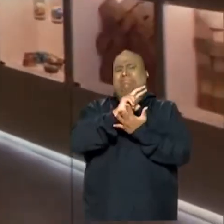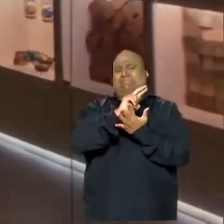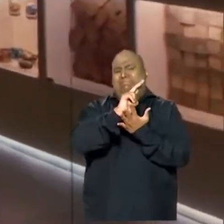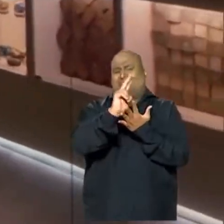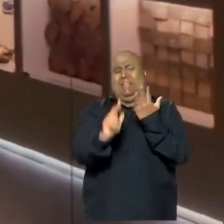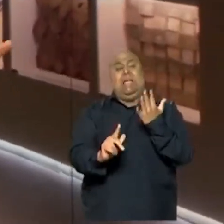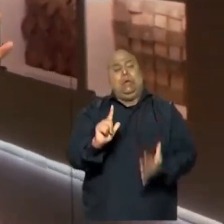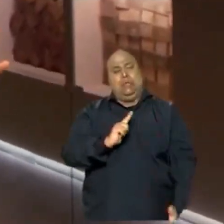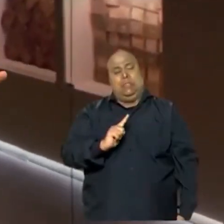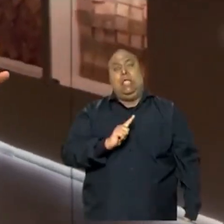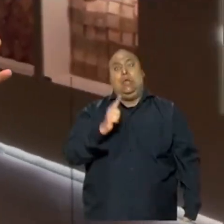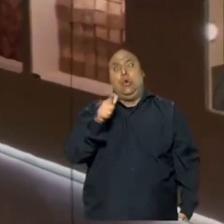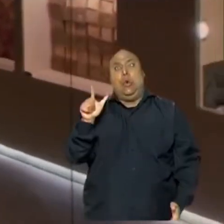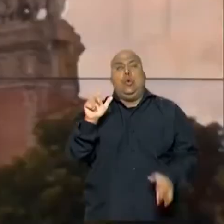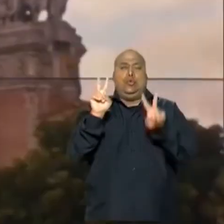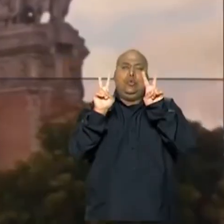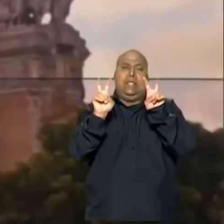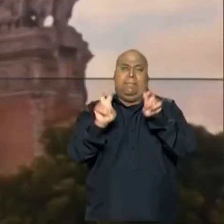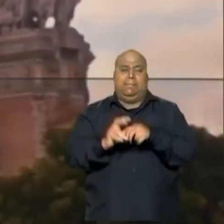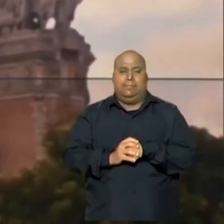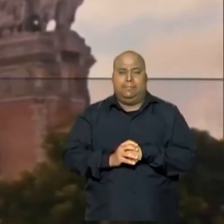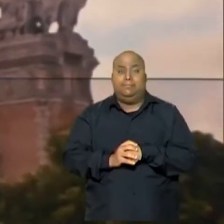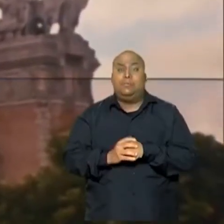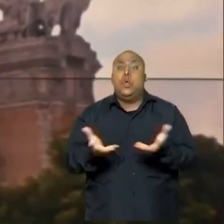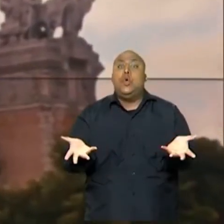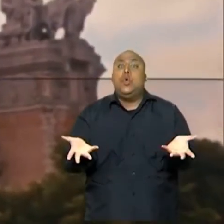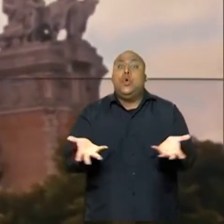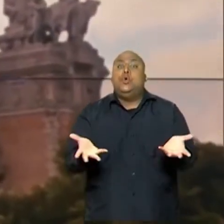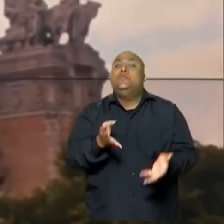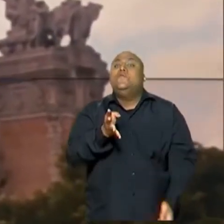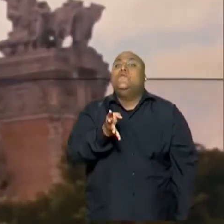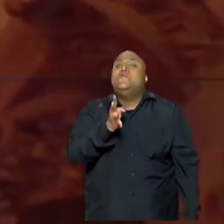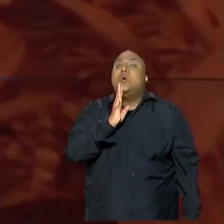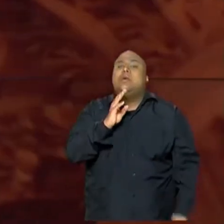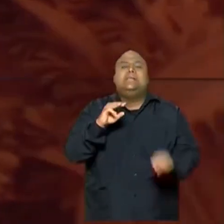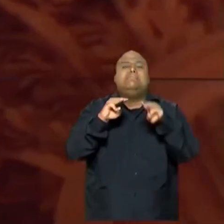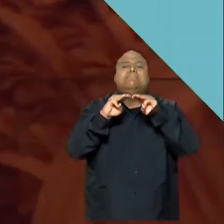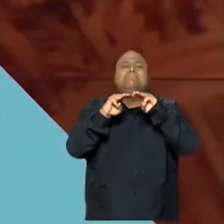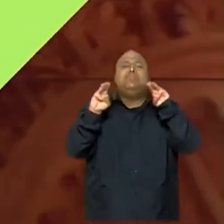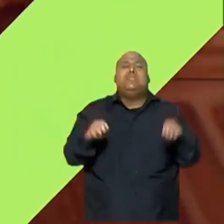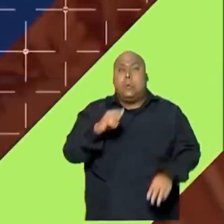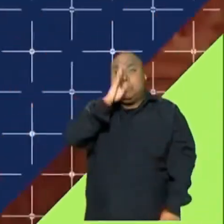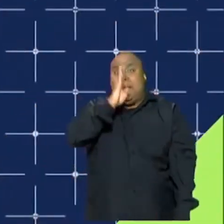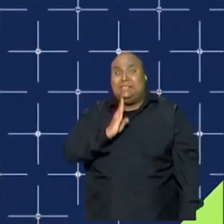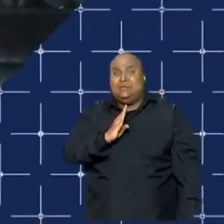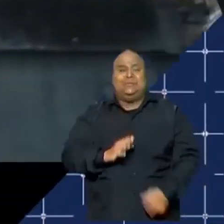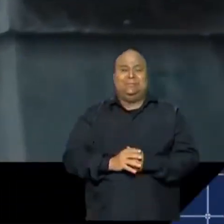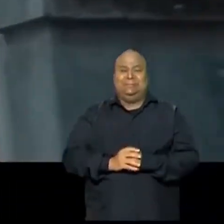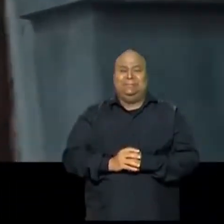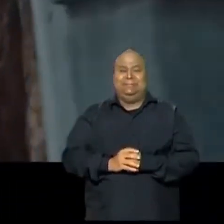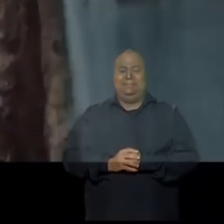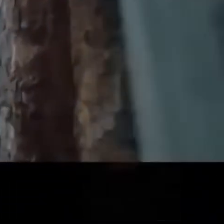arqueologias, entre outros temas. Vamos conhecer um pouco mais sobre os museus do Brasil.